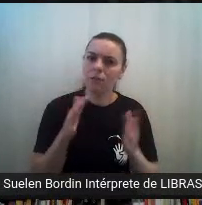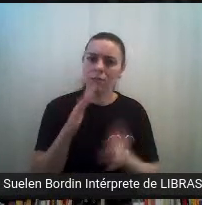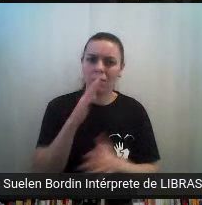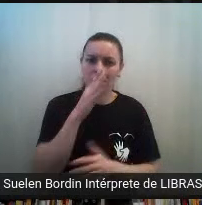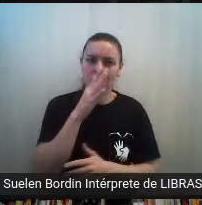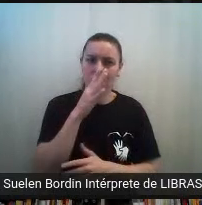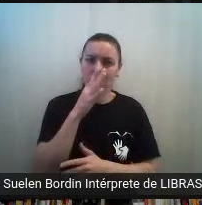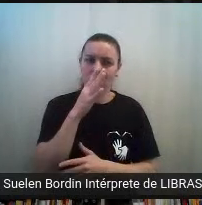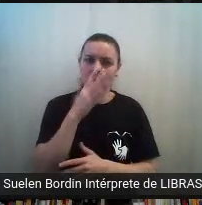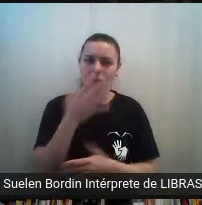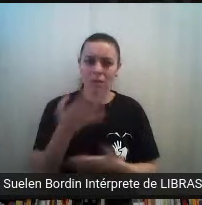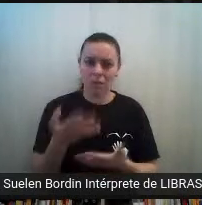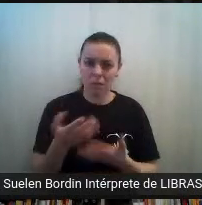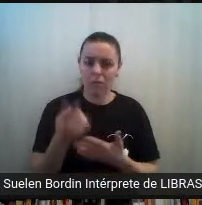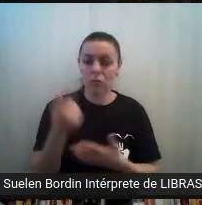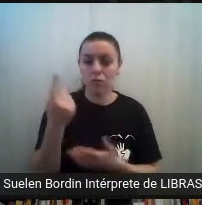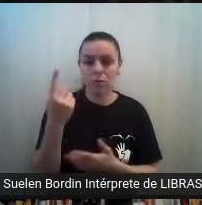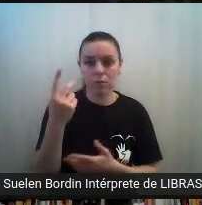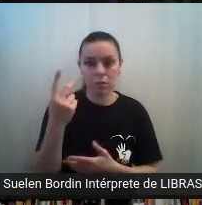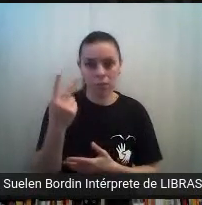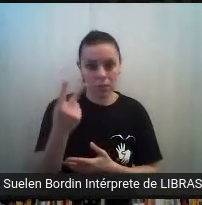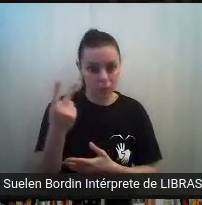quando eu estava no segundo ano do curso.